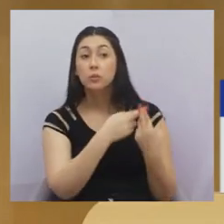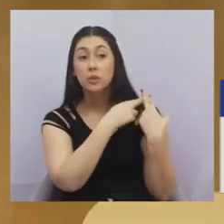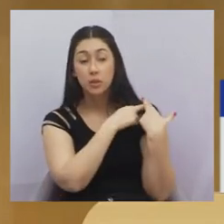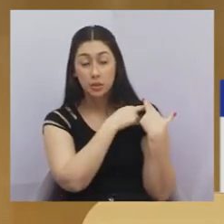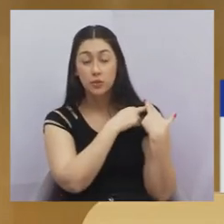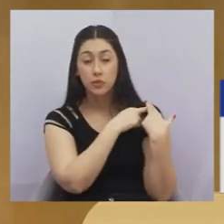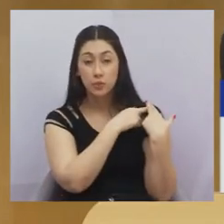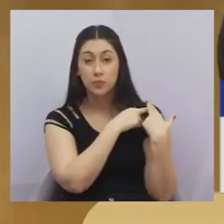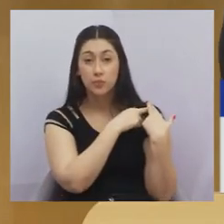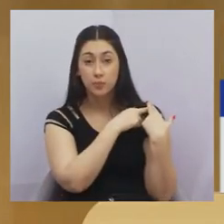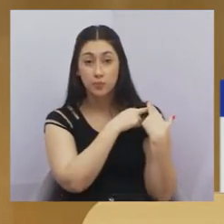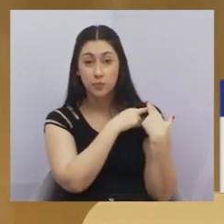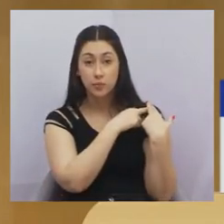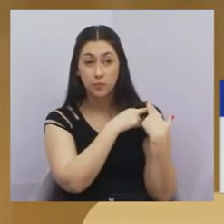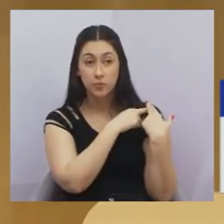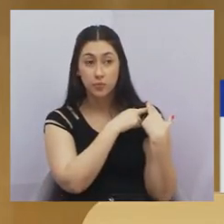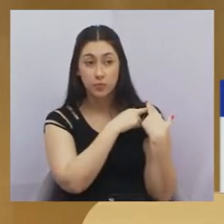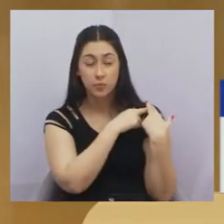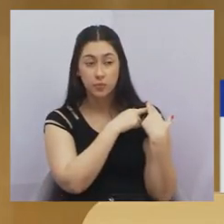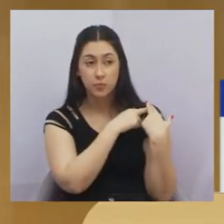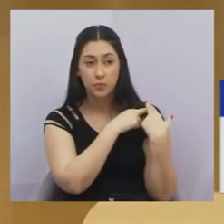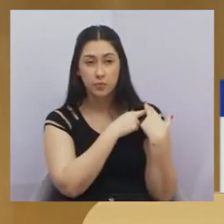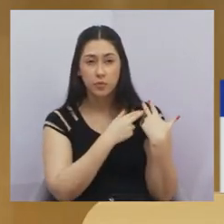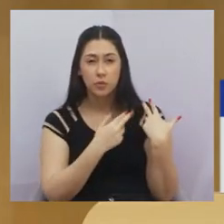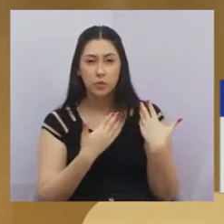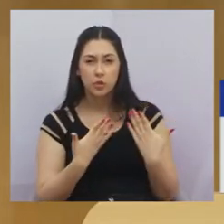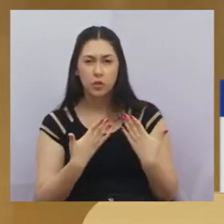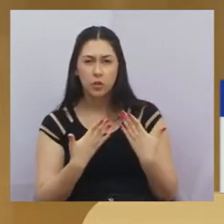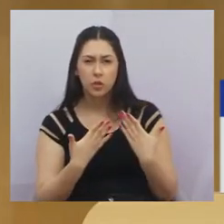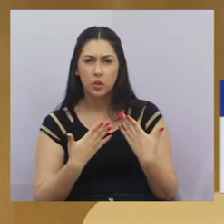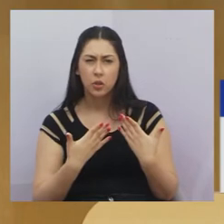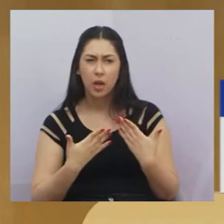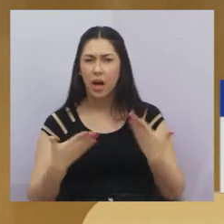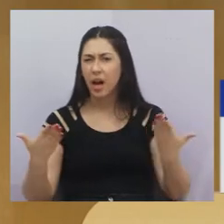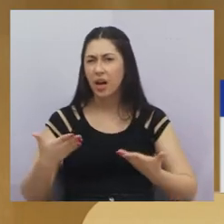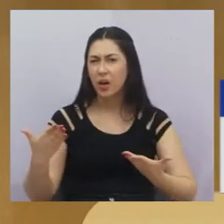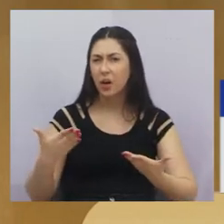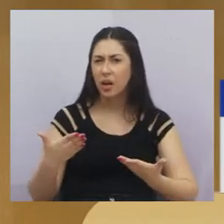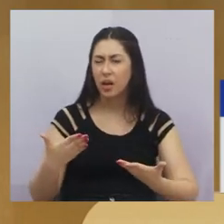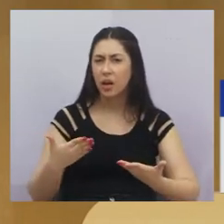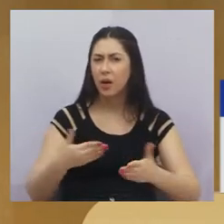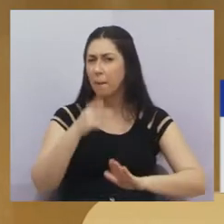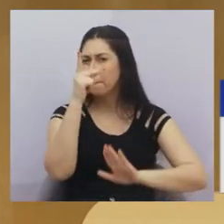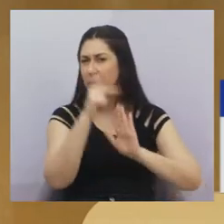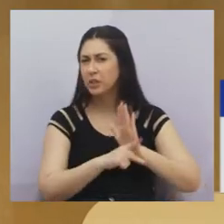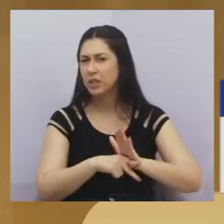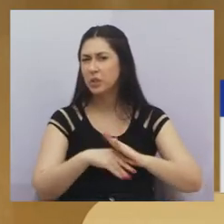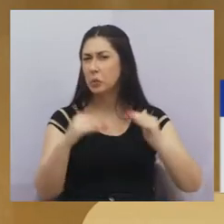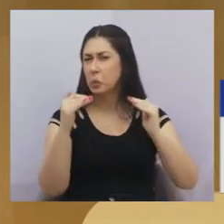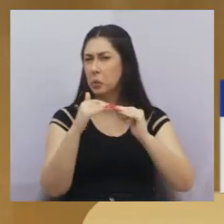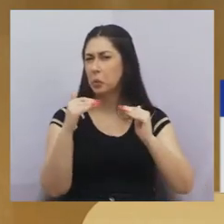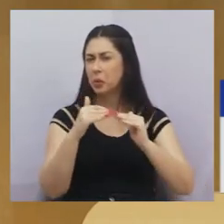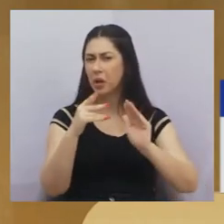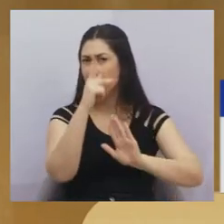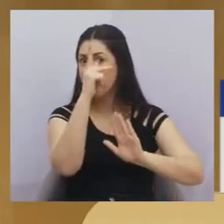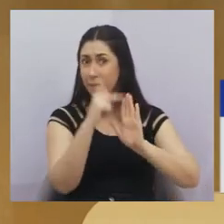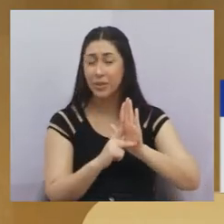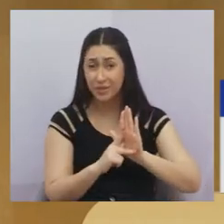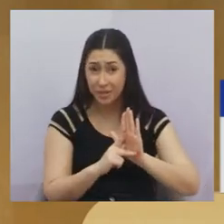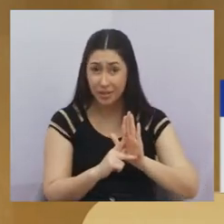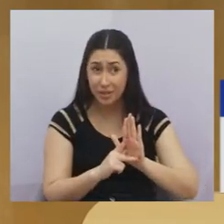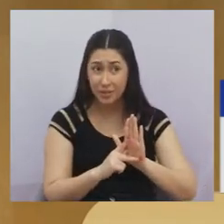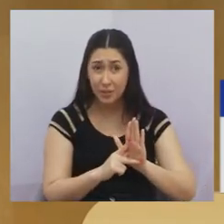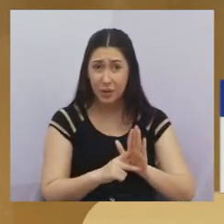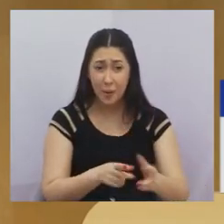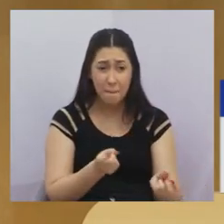de estar dando uma carteirada aqui, assinando um projeto, votando a favor de um projeto que vai causar